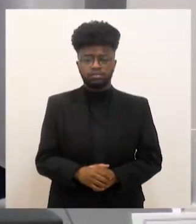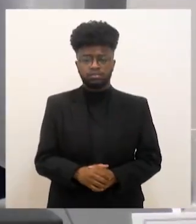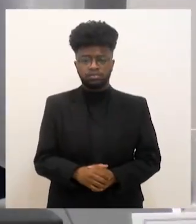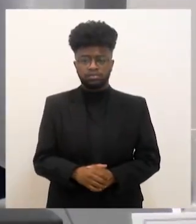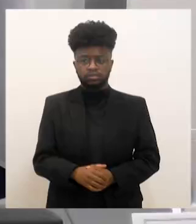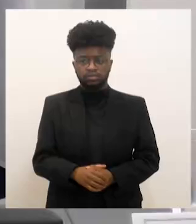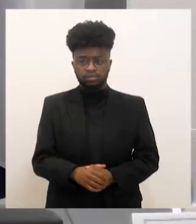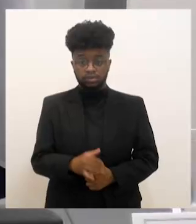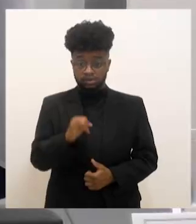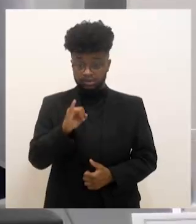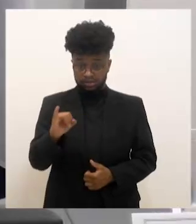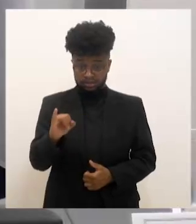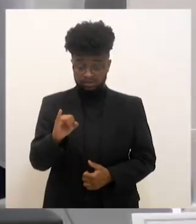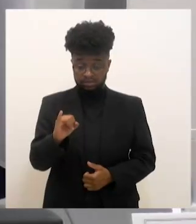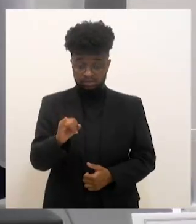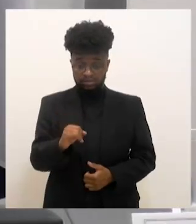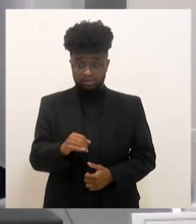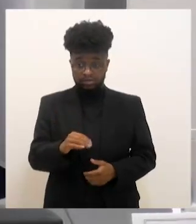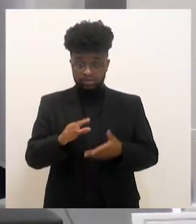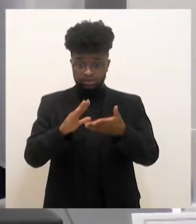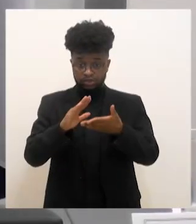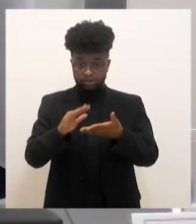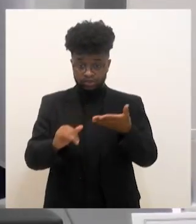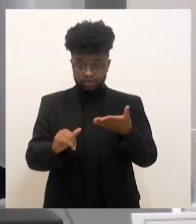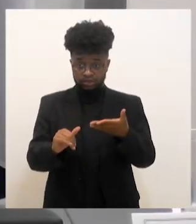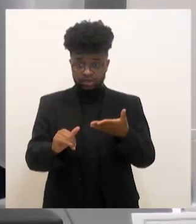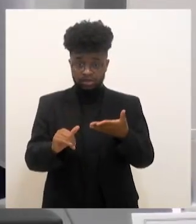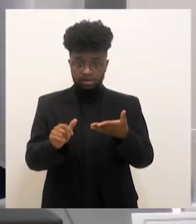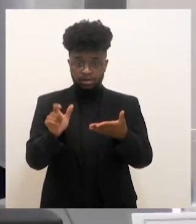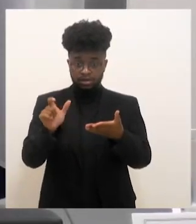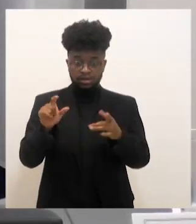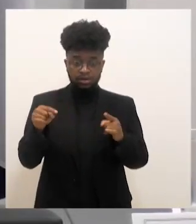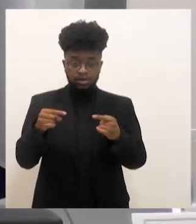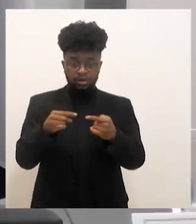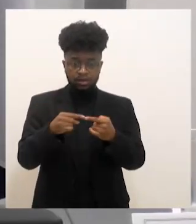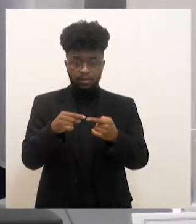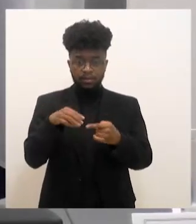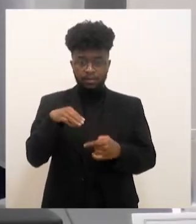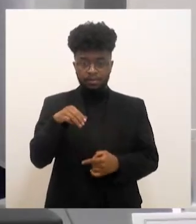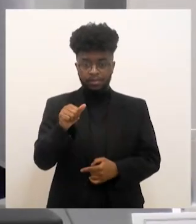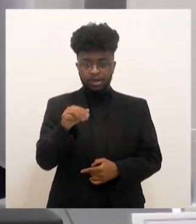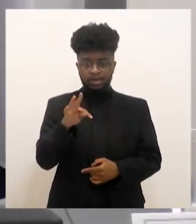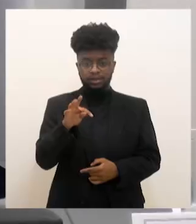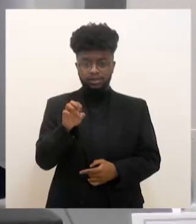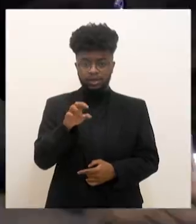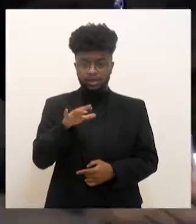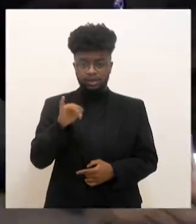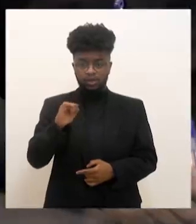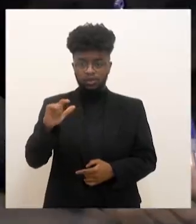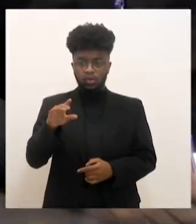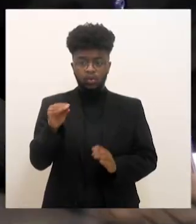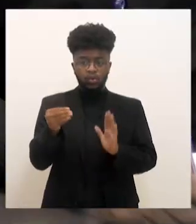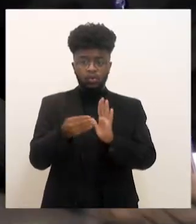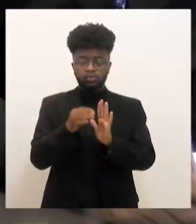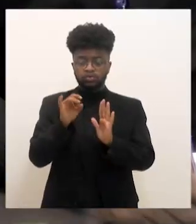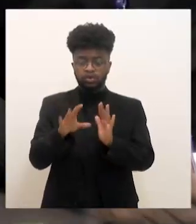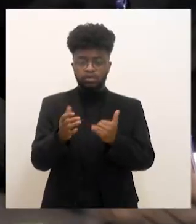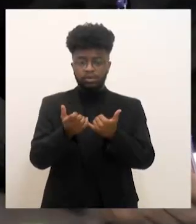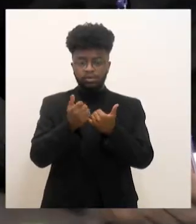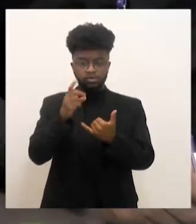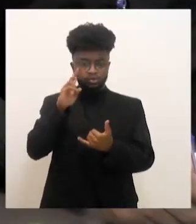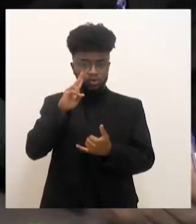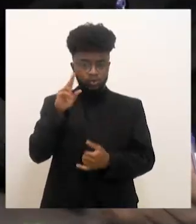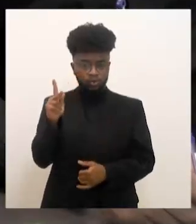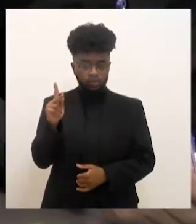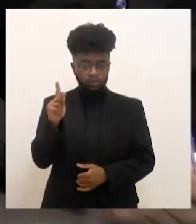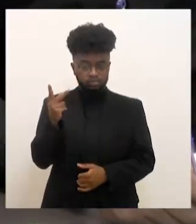gente excluísse, deputado Luiz Paulo, o lado de natureza material e ficasse só patrimônio histórico-cultural, melhorava? Porque